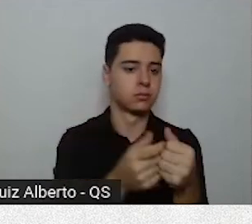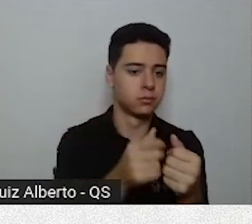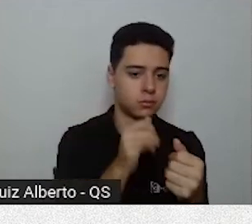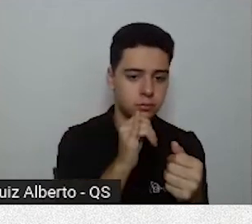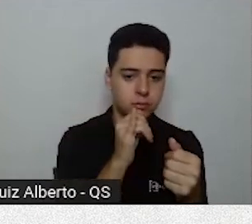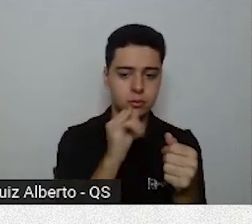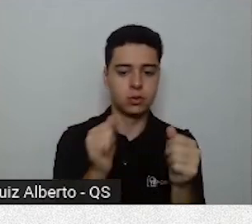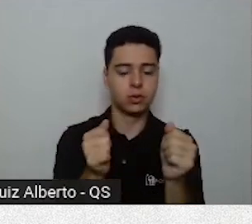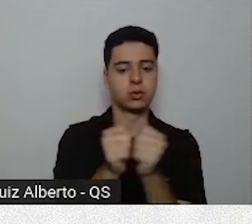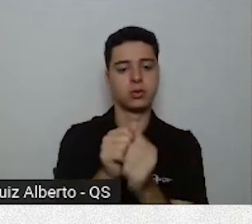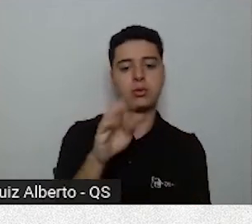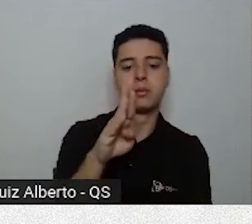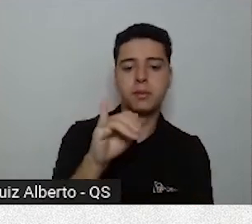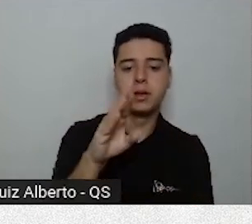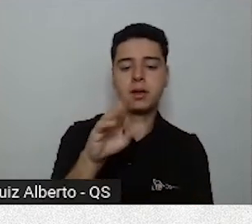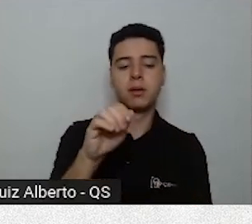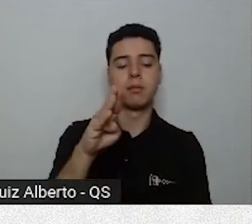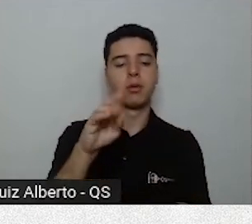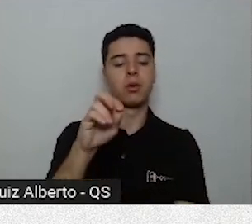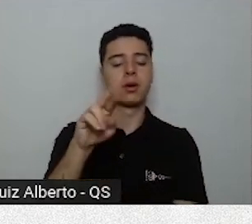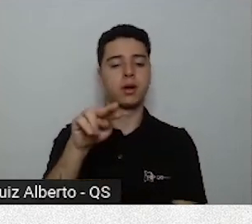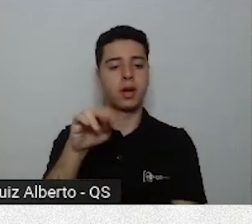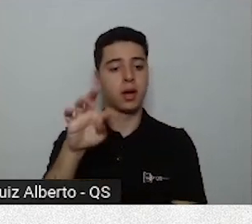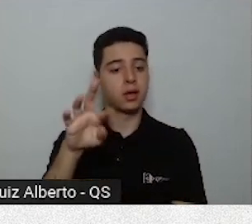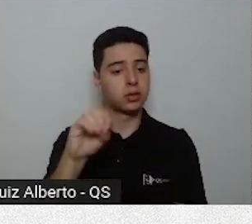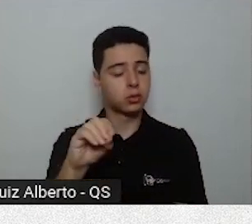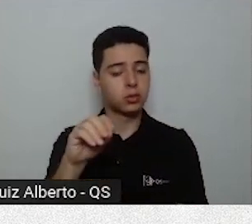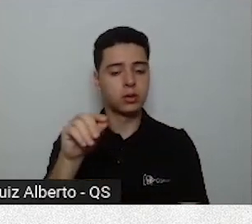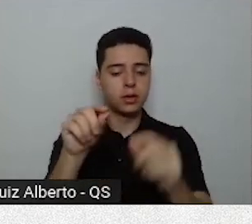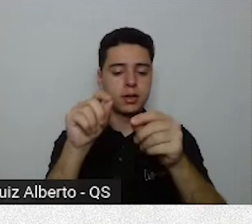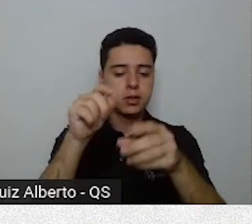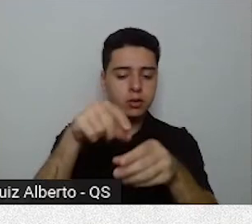com o bicarbonato de sódio e com as gotinhas de vinagre.